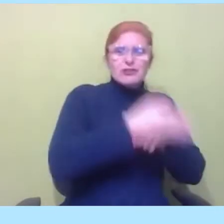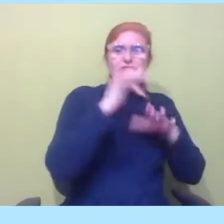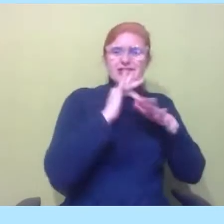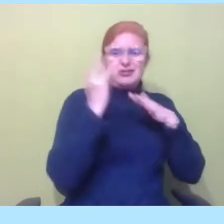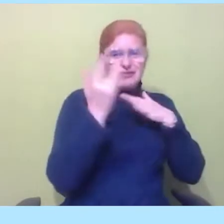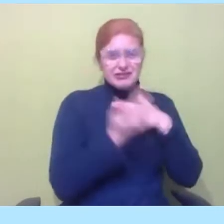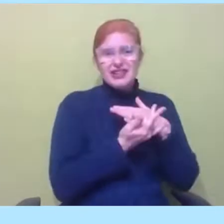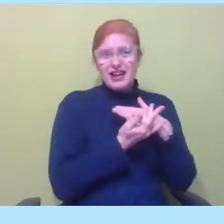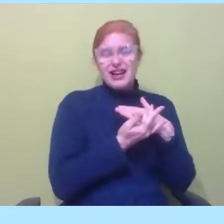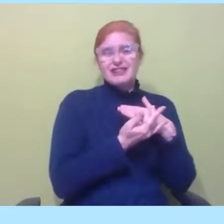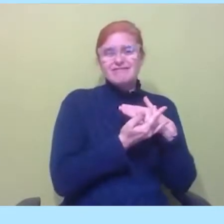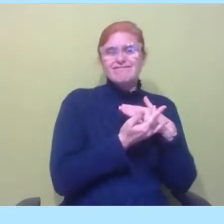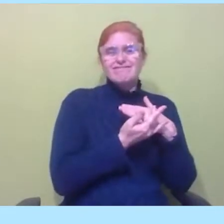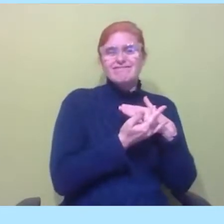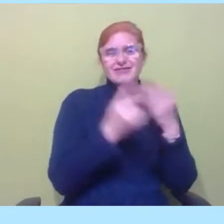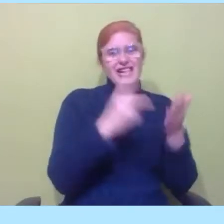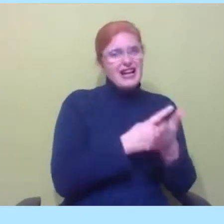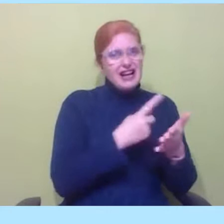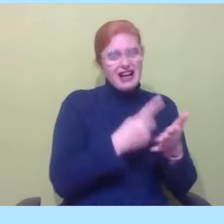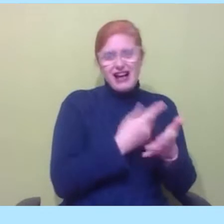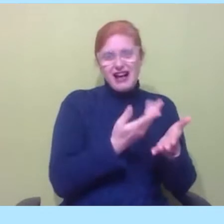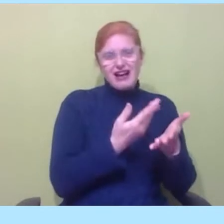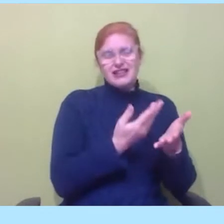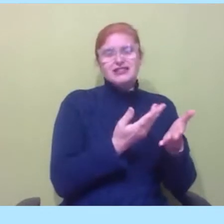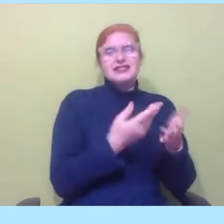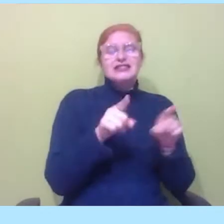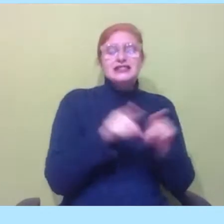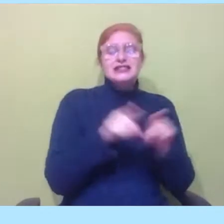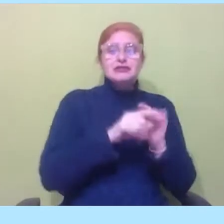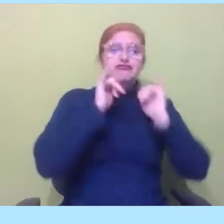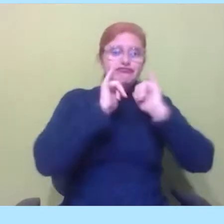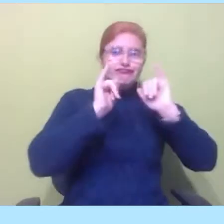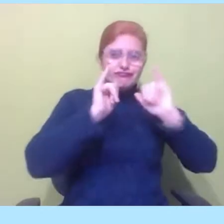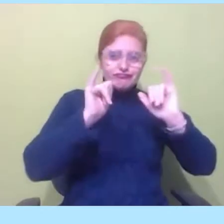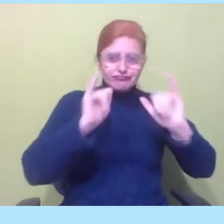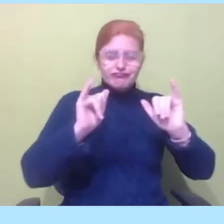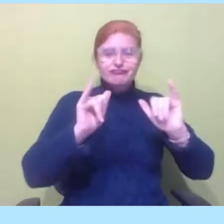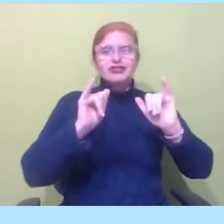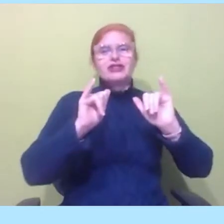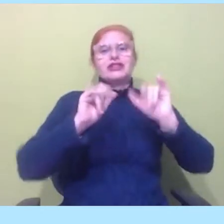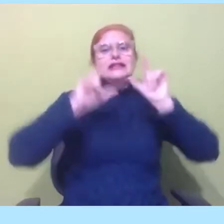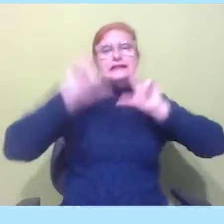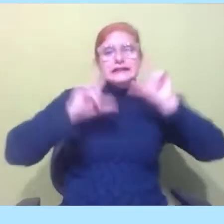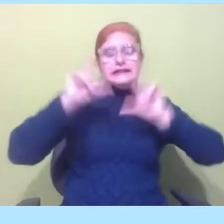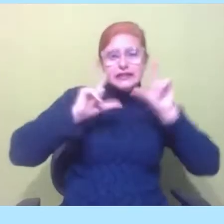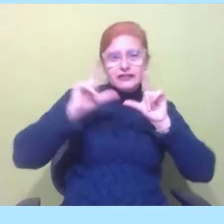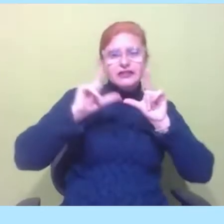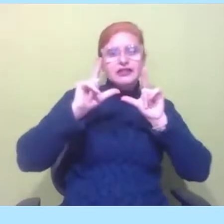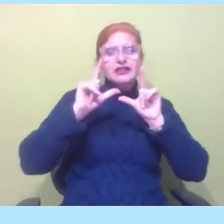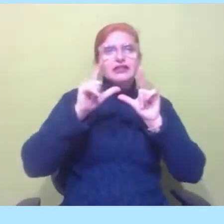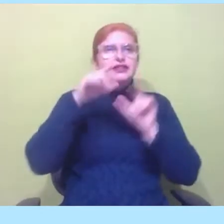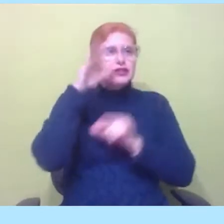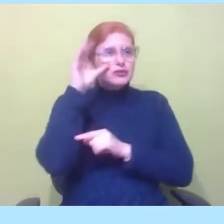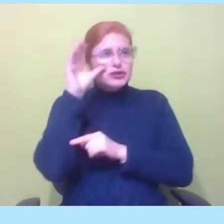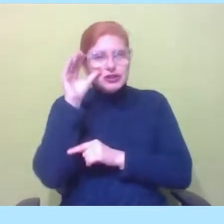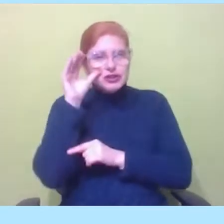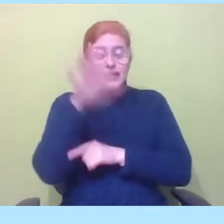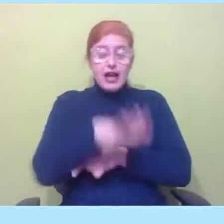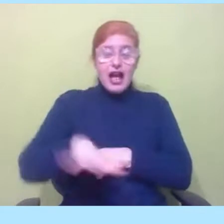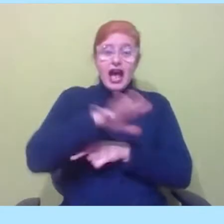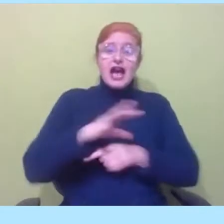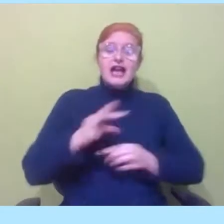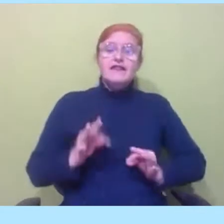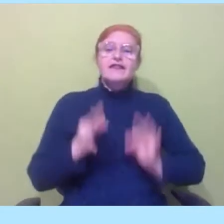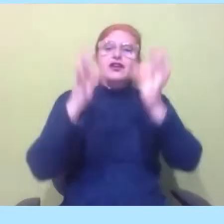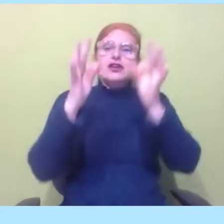toda hora, né, nos noticiários a gente vem acompanhando essa disputa no campo tecnológico, disputa econômica e